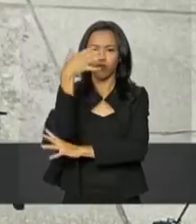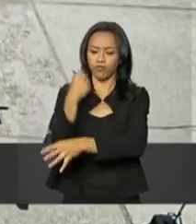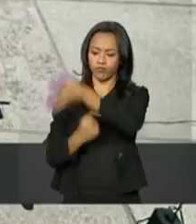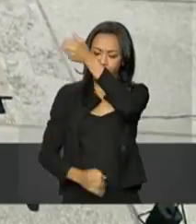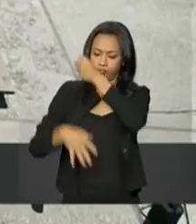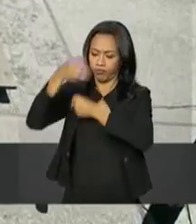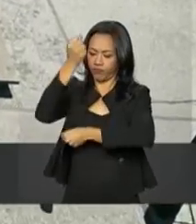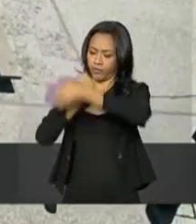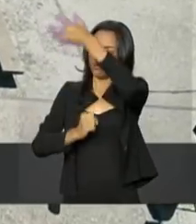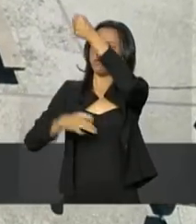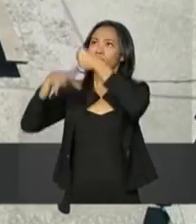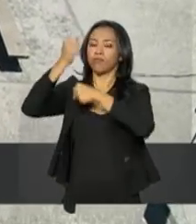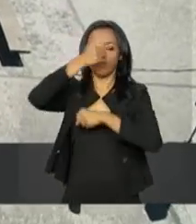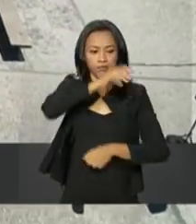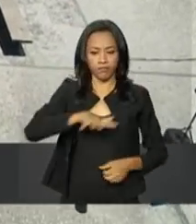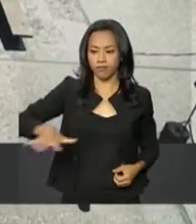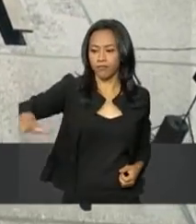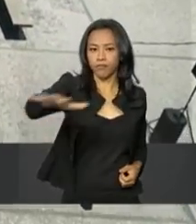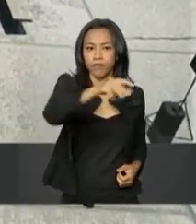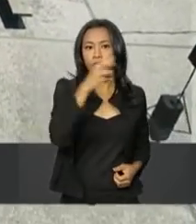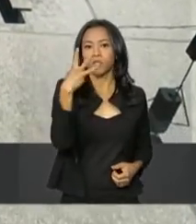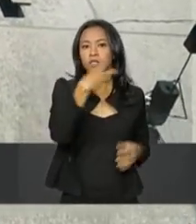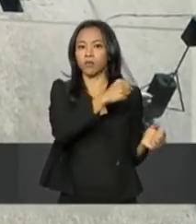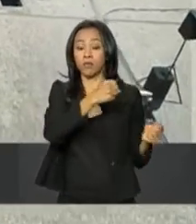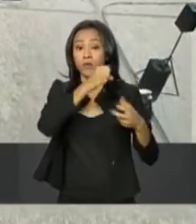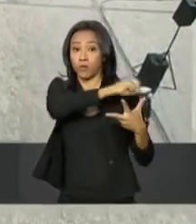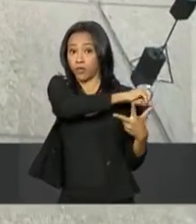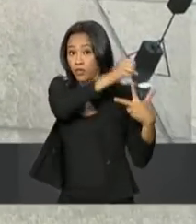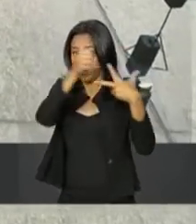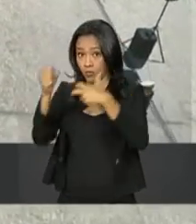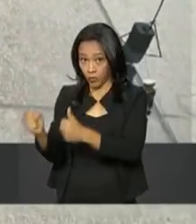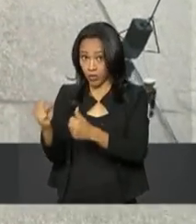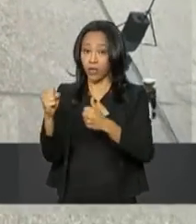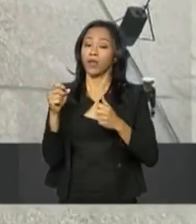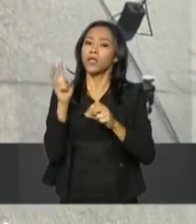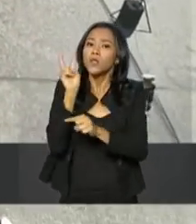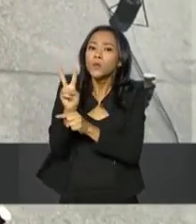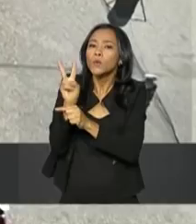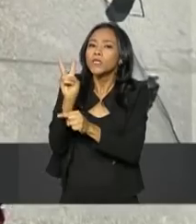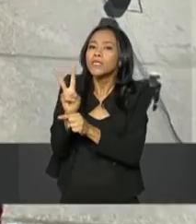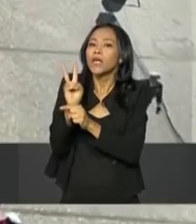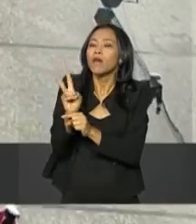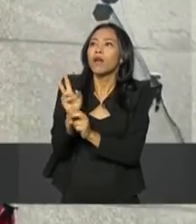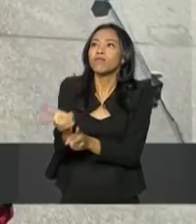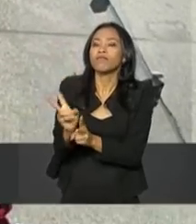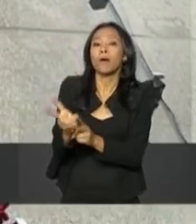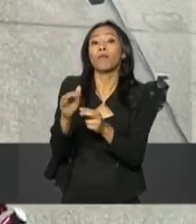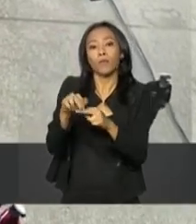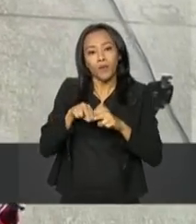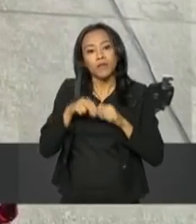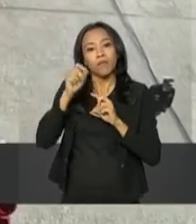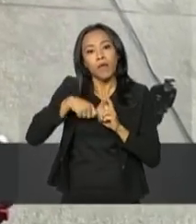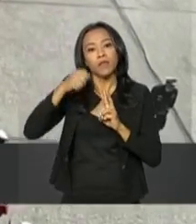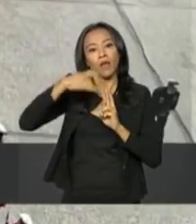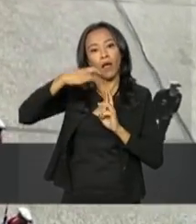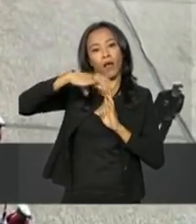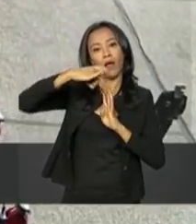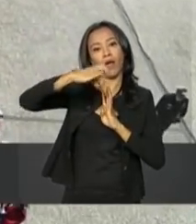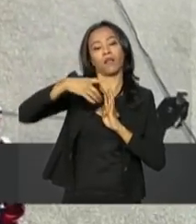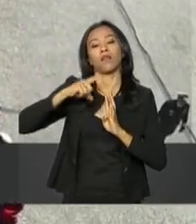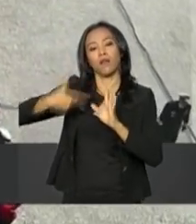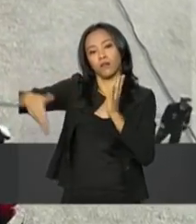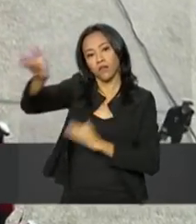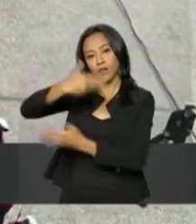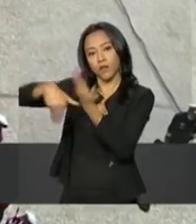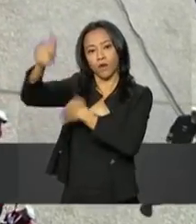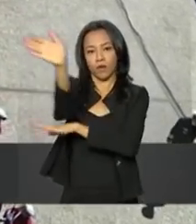da Praça dos Três Poderes. E é importante a gente mantê-la em bom estado de conservação. Por isso que tem essa troca mensal.